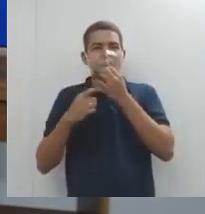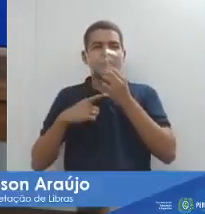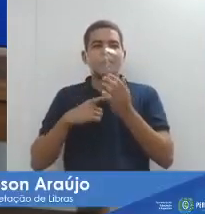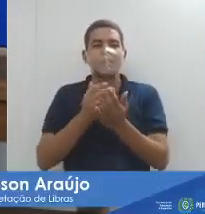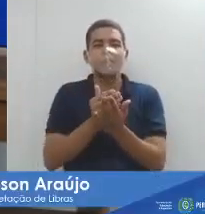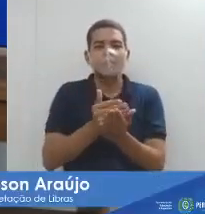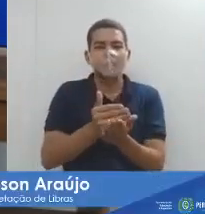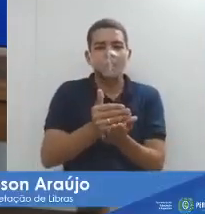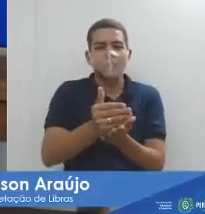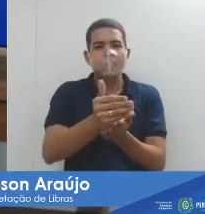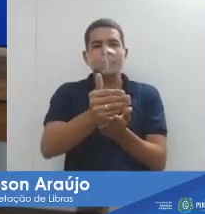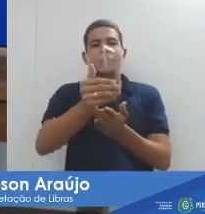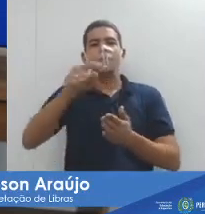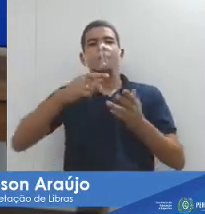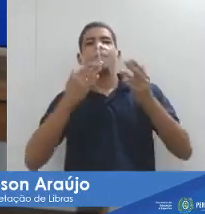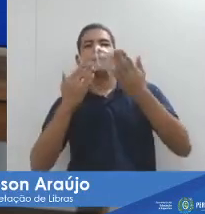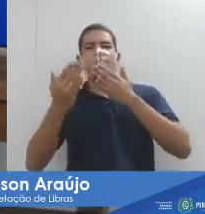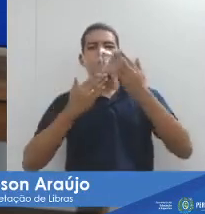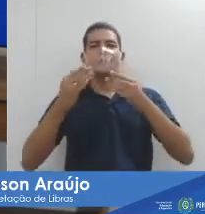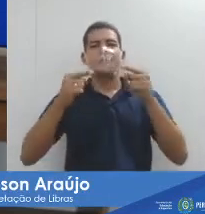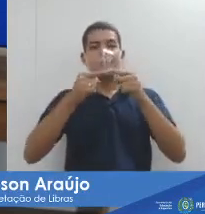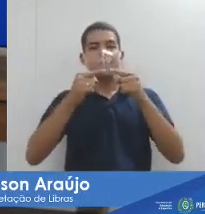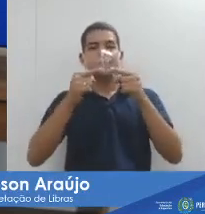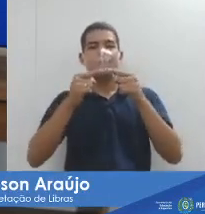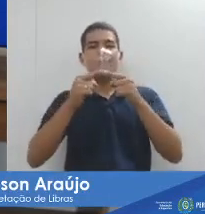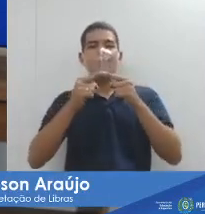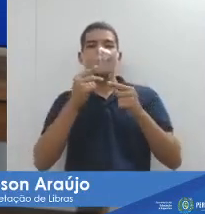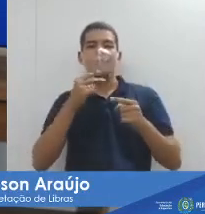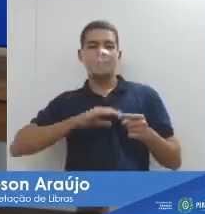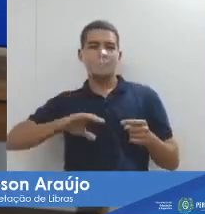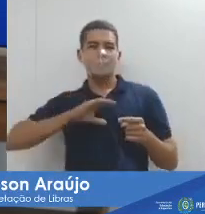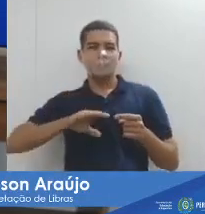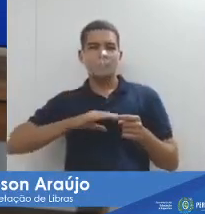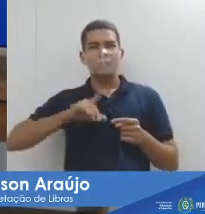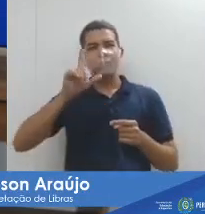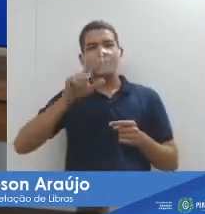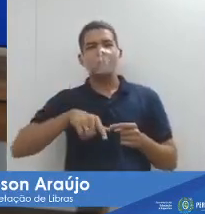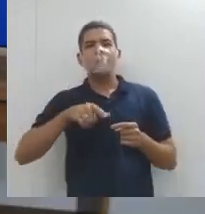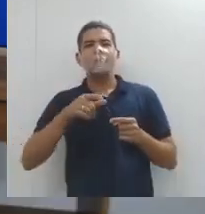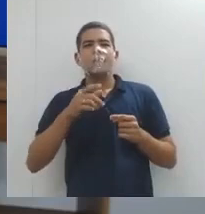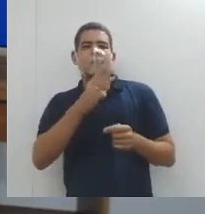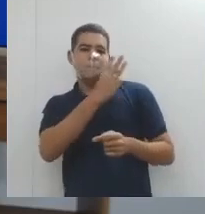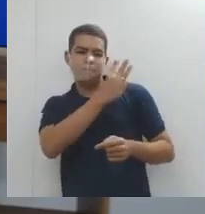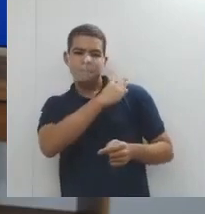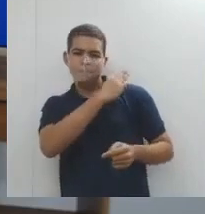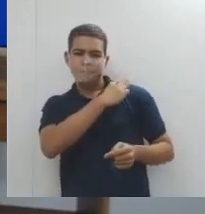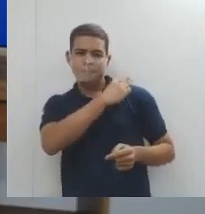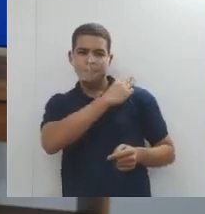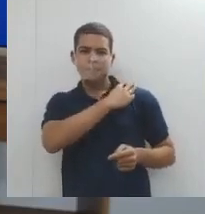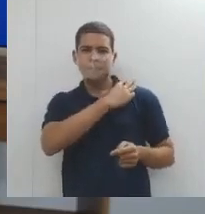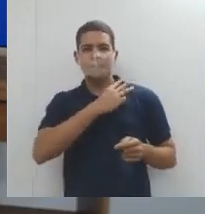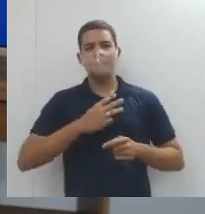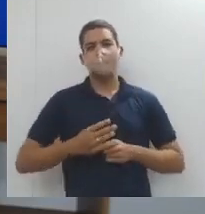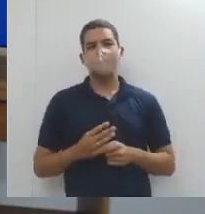iniciar mais uma conversa de língua portuguesa, agora com o público, terceira série do ensino